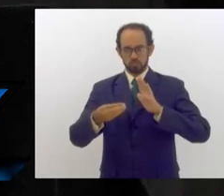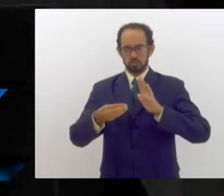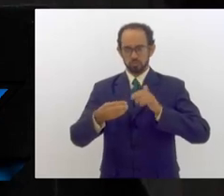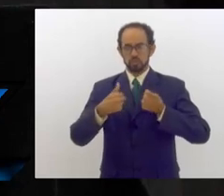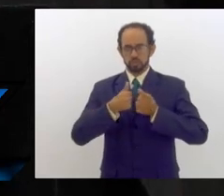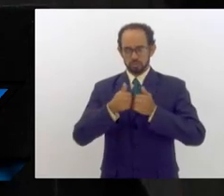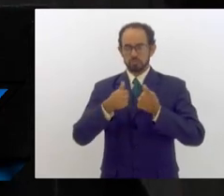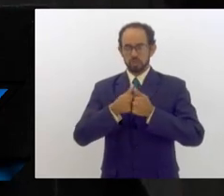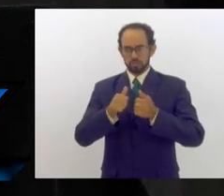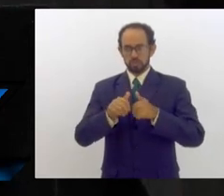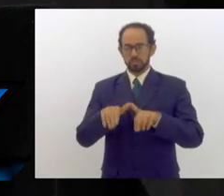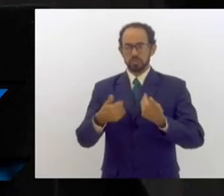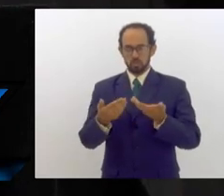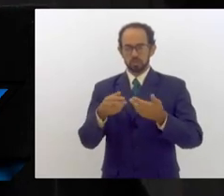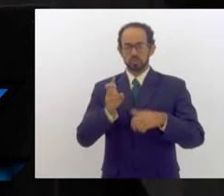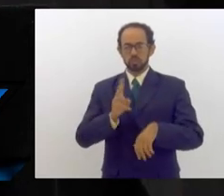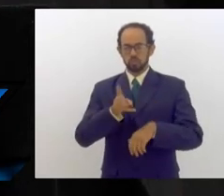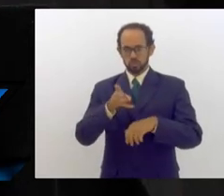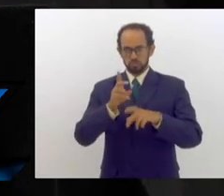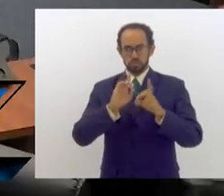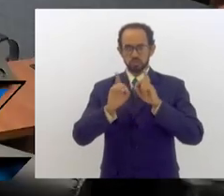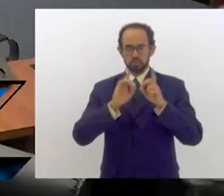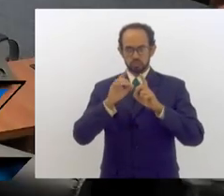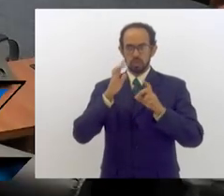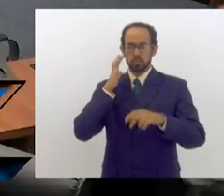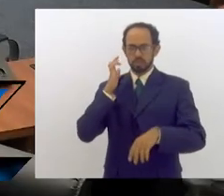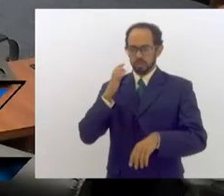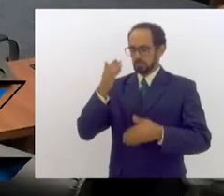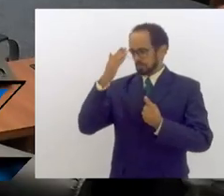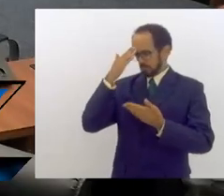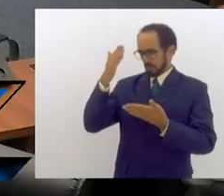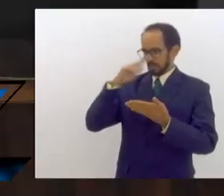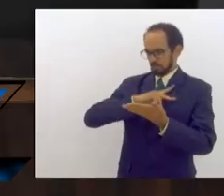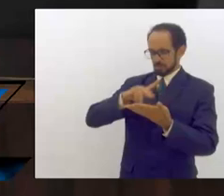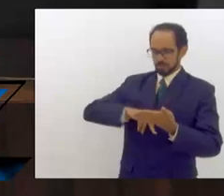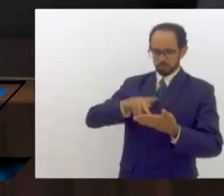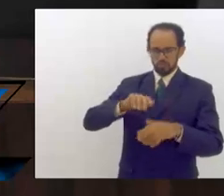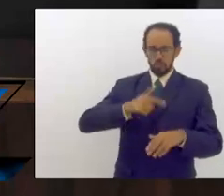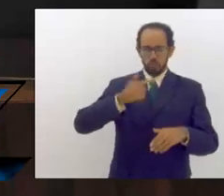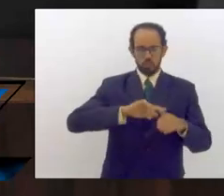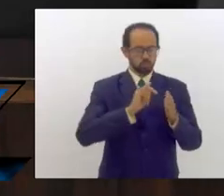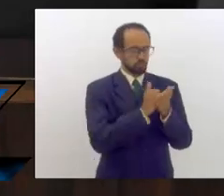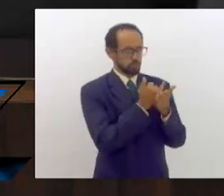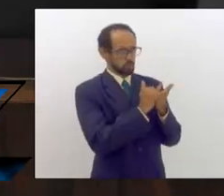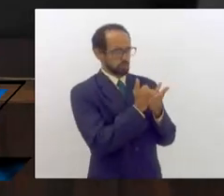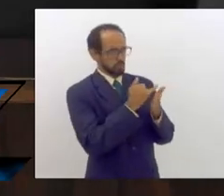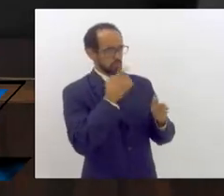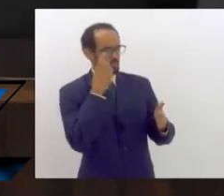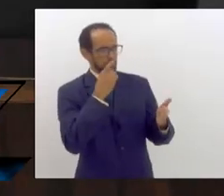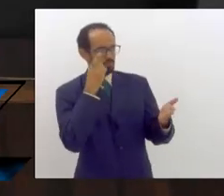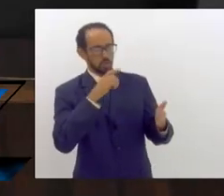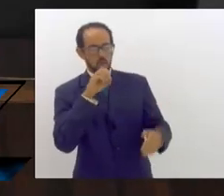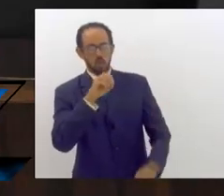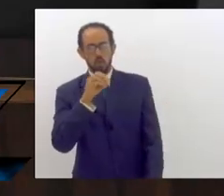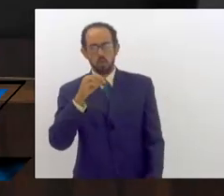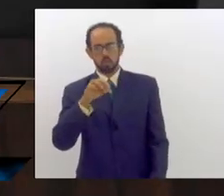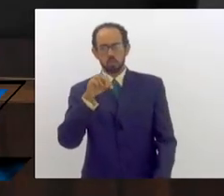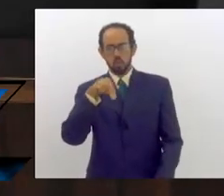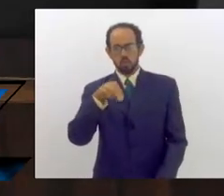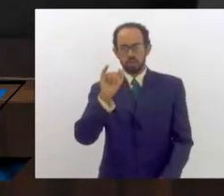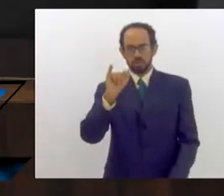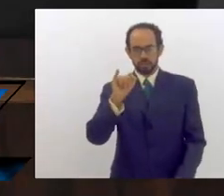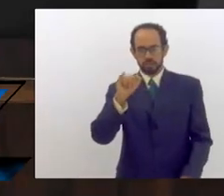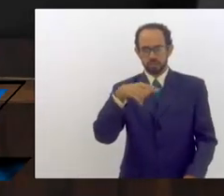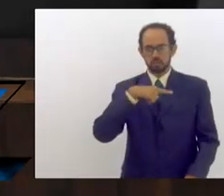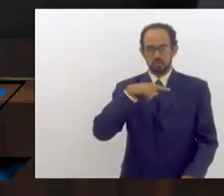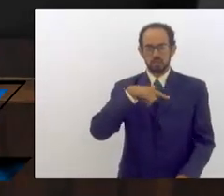continuar essa discussão Muito obrigado próximo era do escritório Antônio de Paula vossa